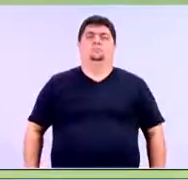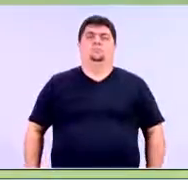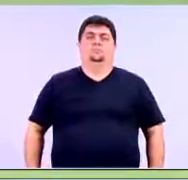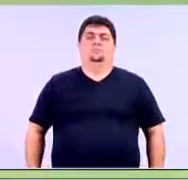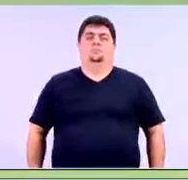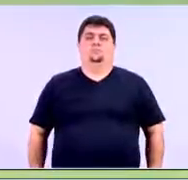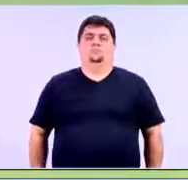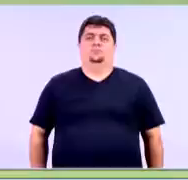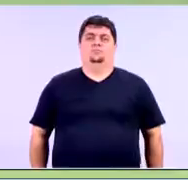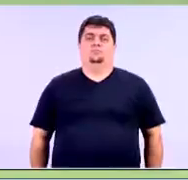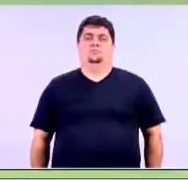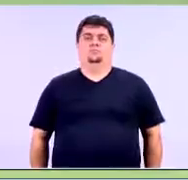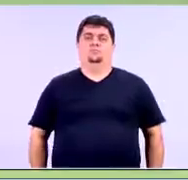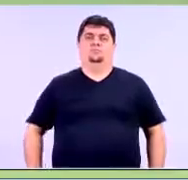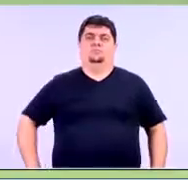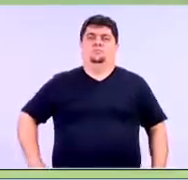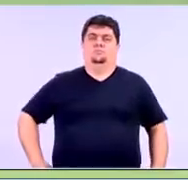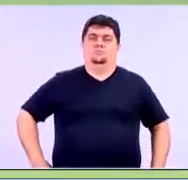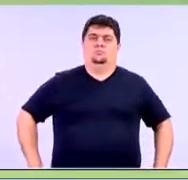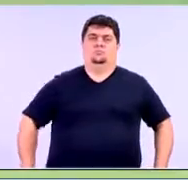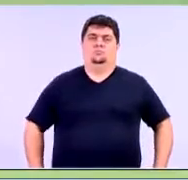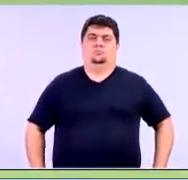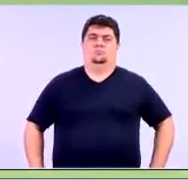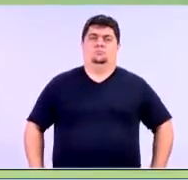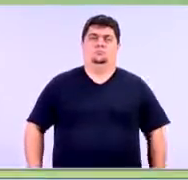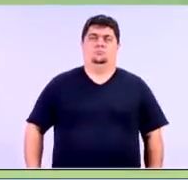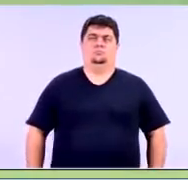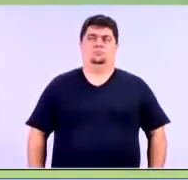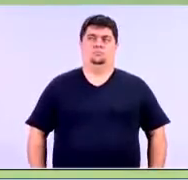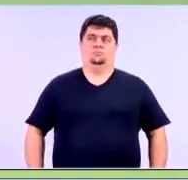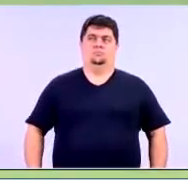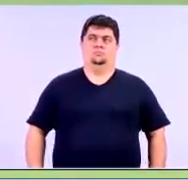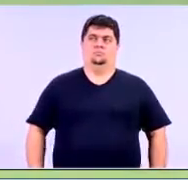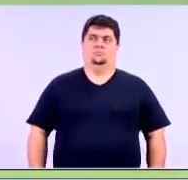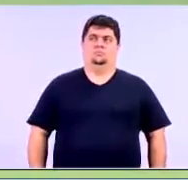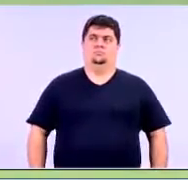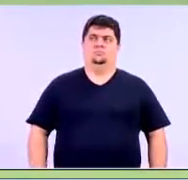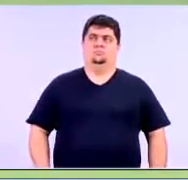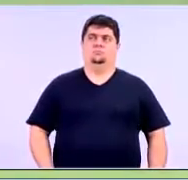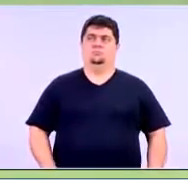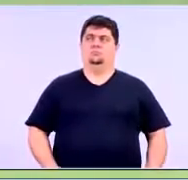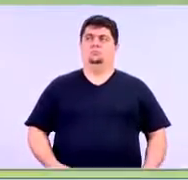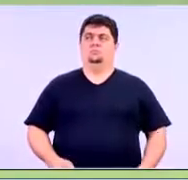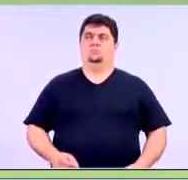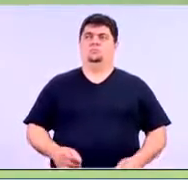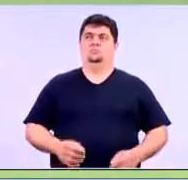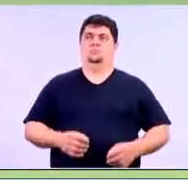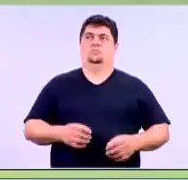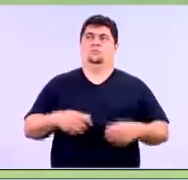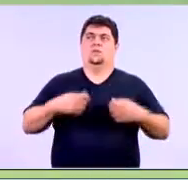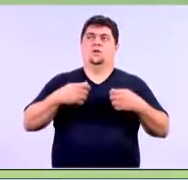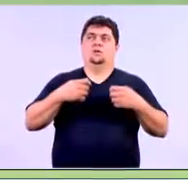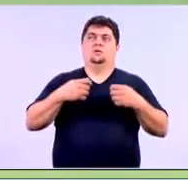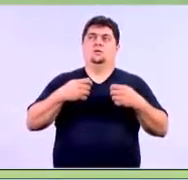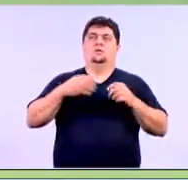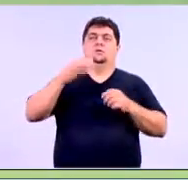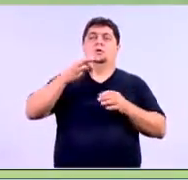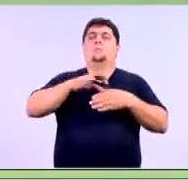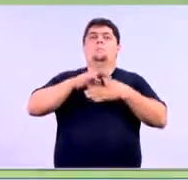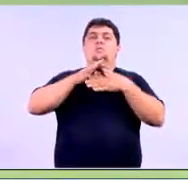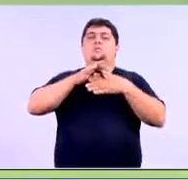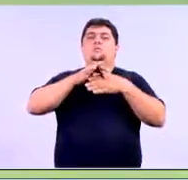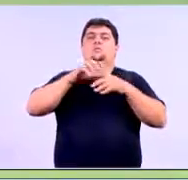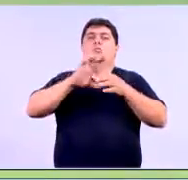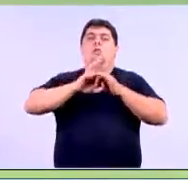Muito bem. Agora entraremos no princípio da liberdade de tráfego. Princípio da liberdade de tráfego, que todos esses princípios